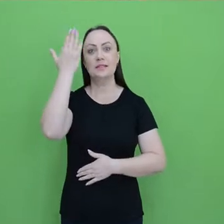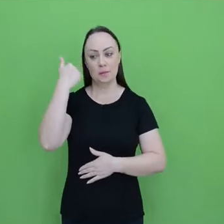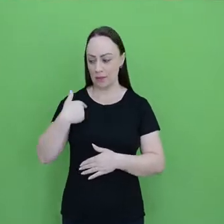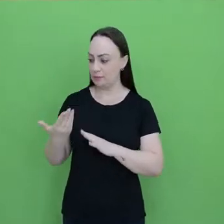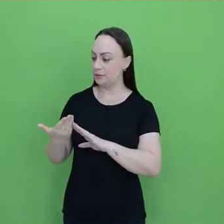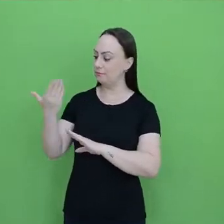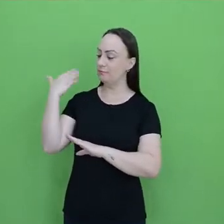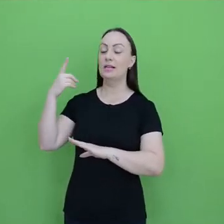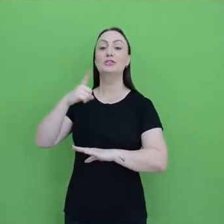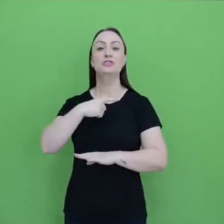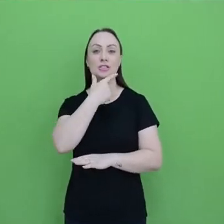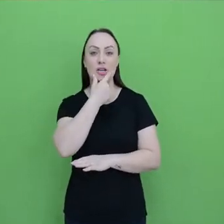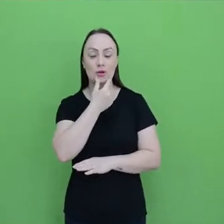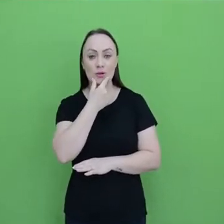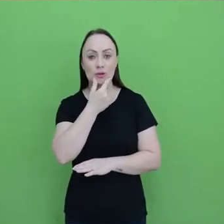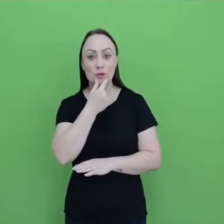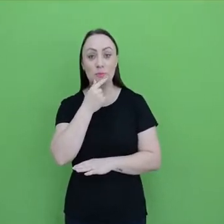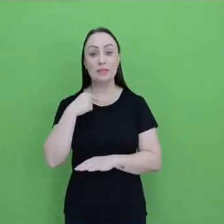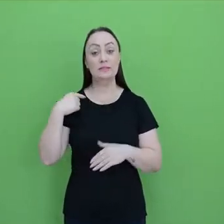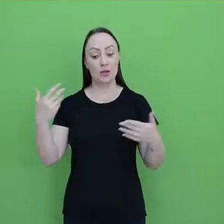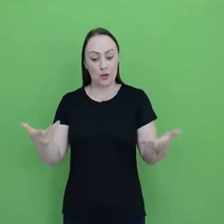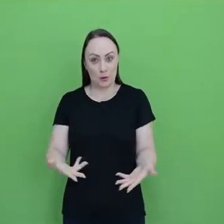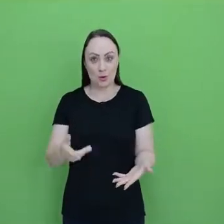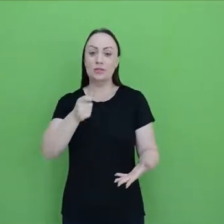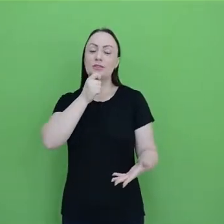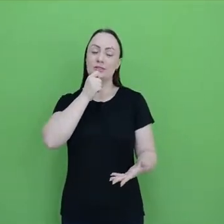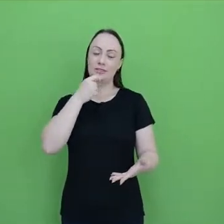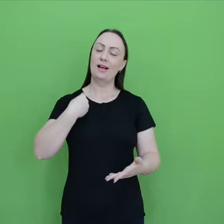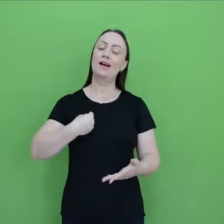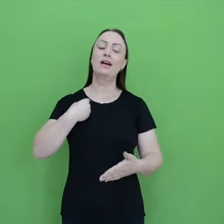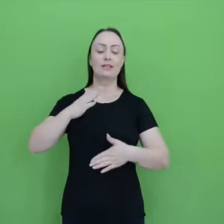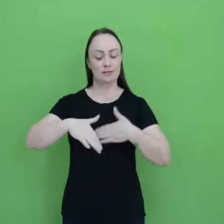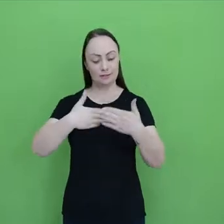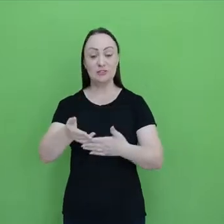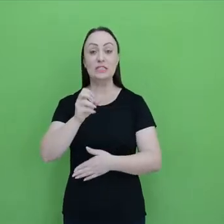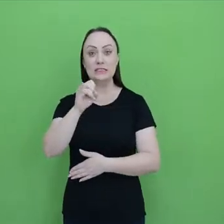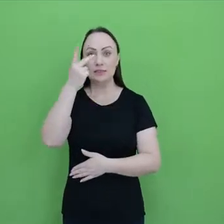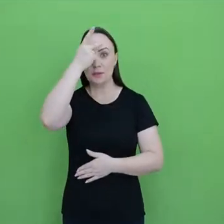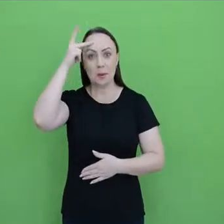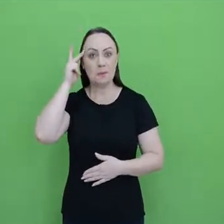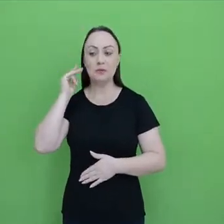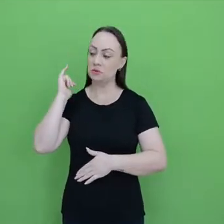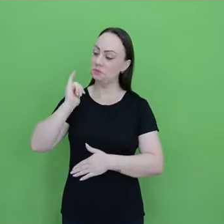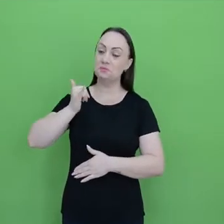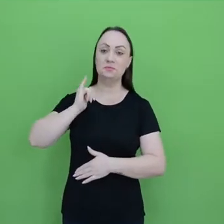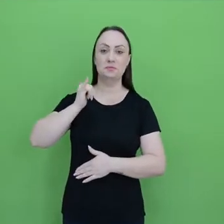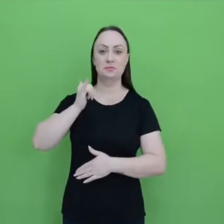naquele tempo havia um homem. E existirá enquanto alguém contar a sua